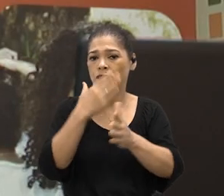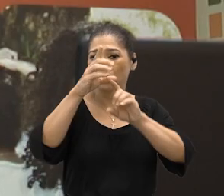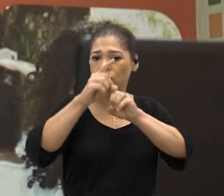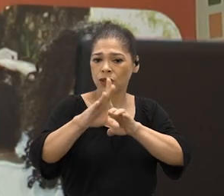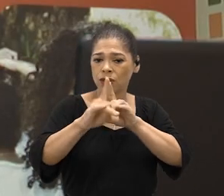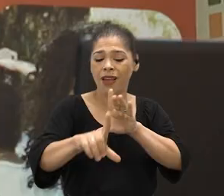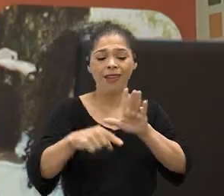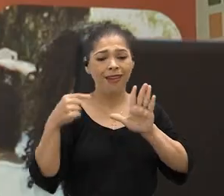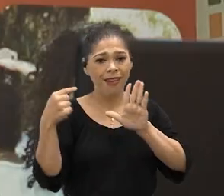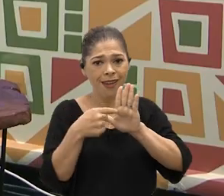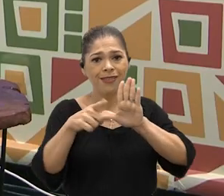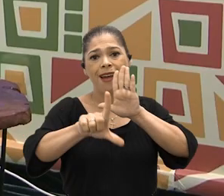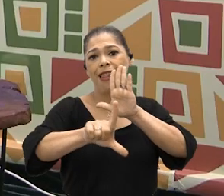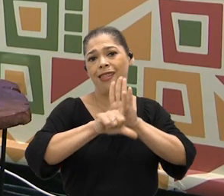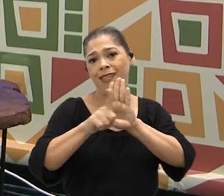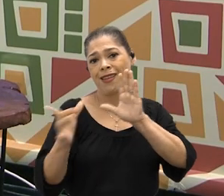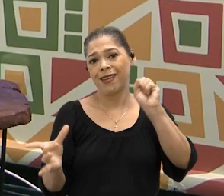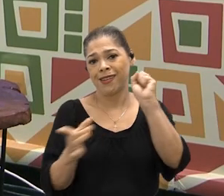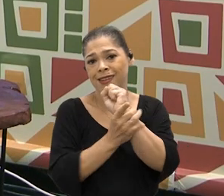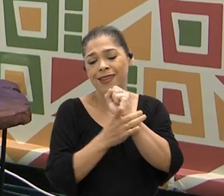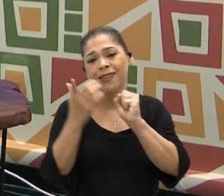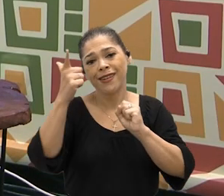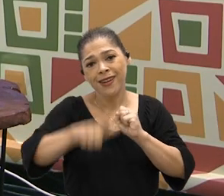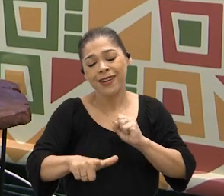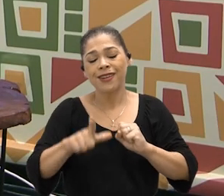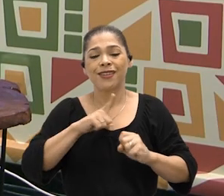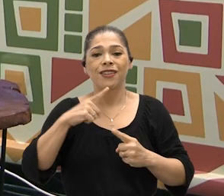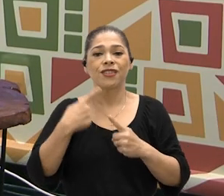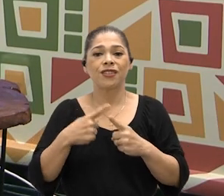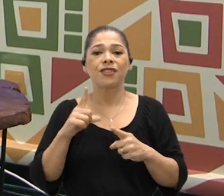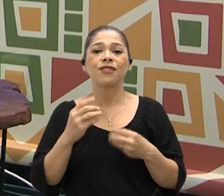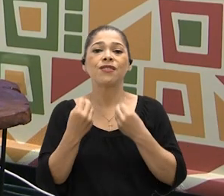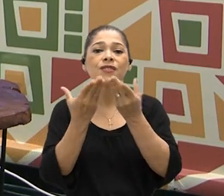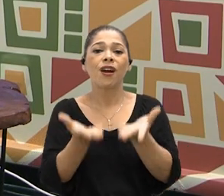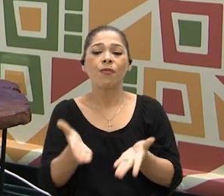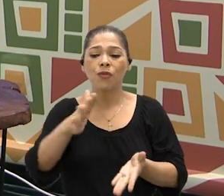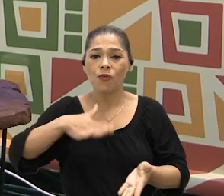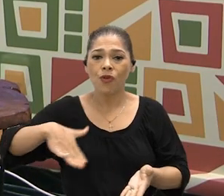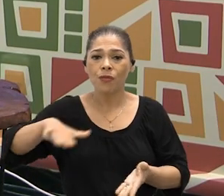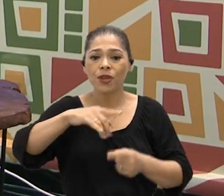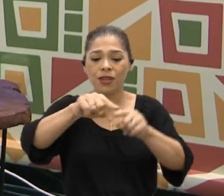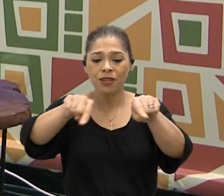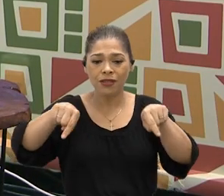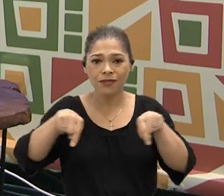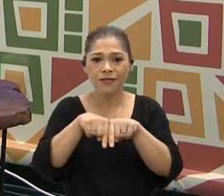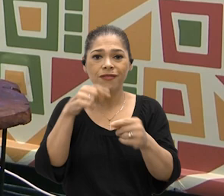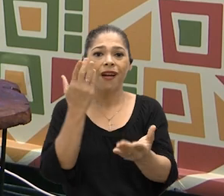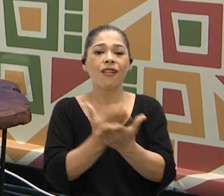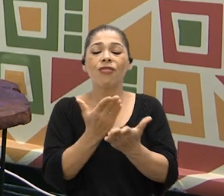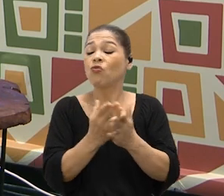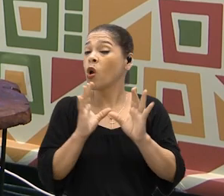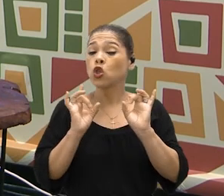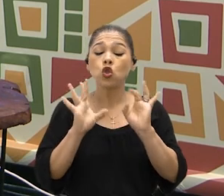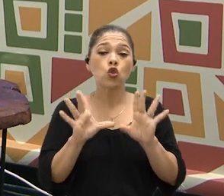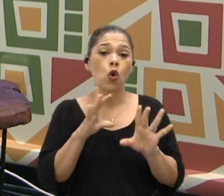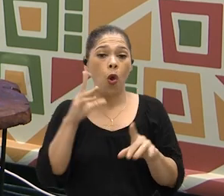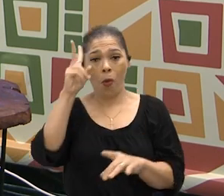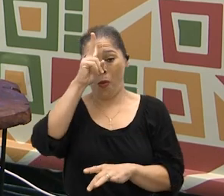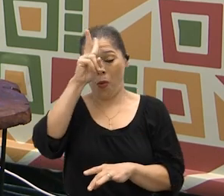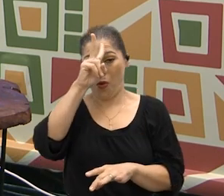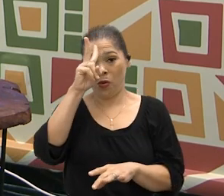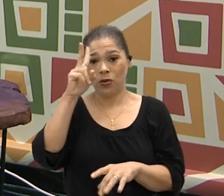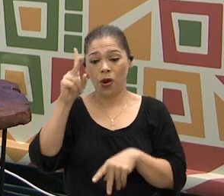essa lei garante isso e ao garantir isso a gente traz para o ambiente da sala de aula não apenas